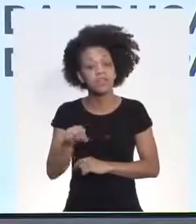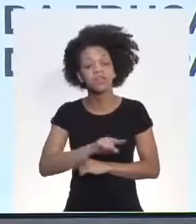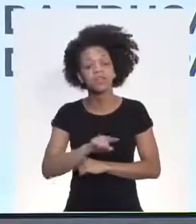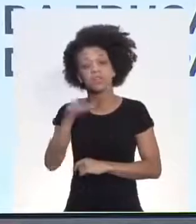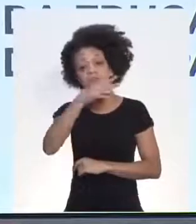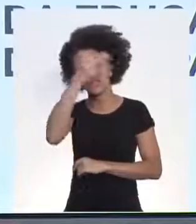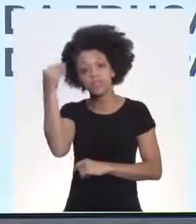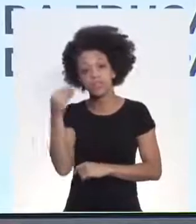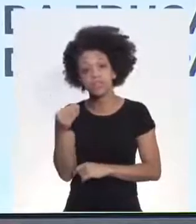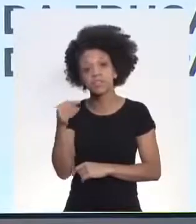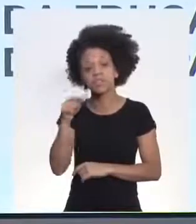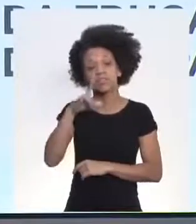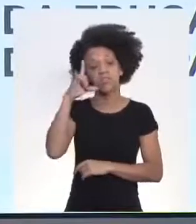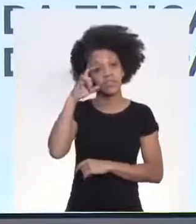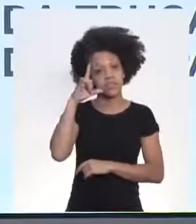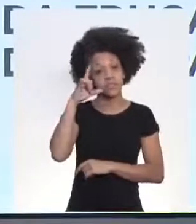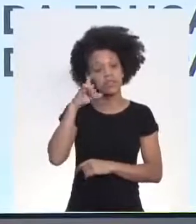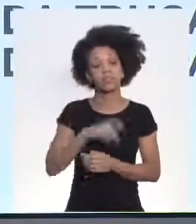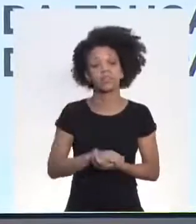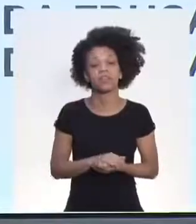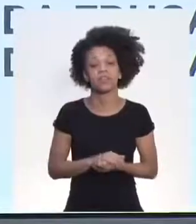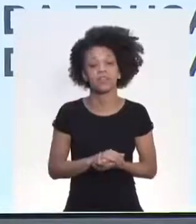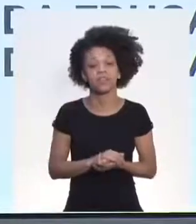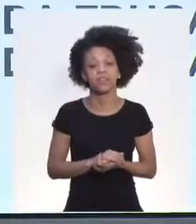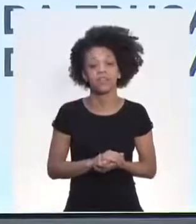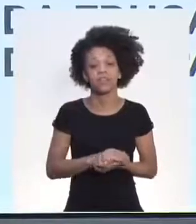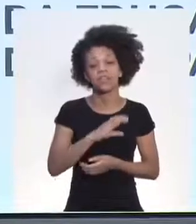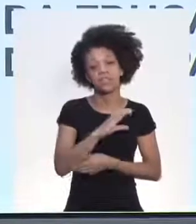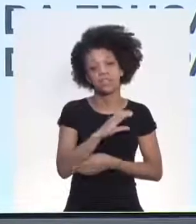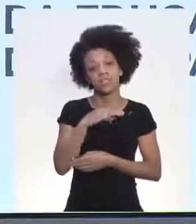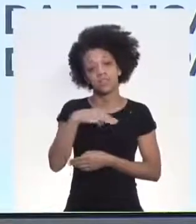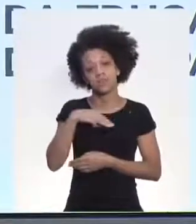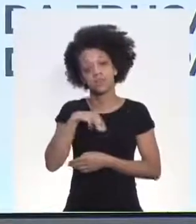lá no Instagram, na página